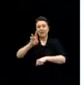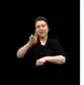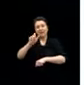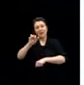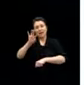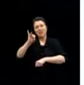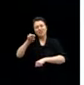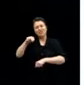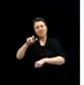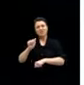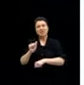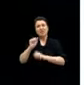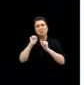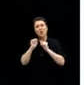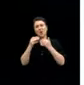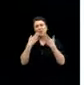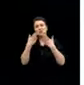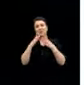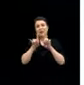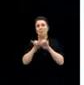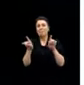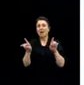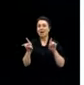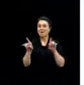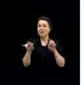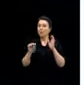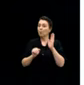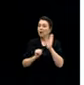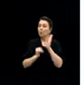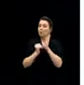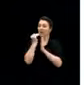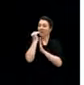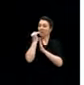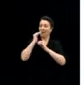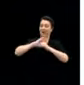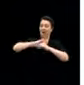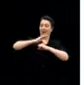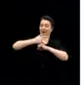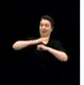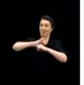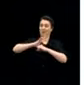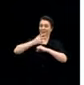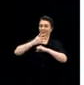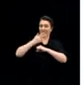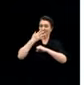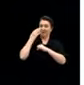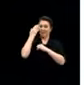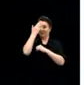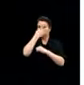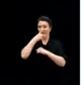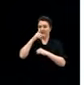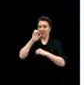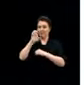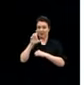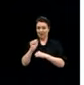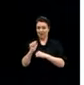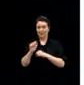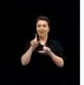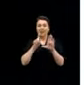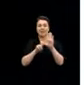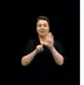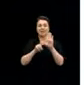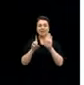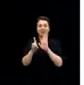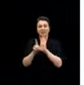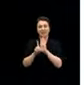né? Mas ela não vai levar ao aumento da camada, não, de queratina na pele, tá? Letra D, conjuntivo,